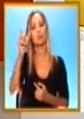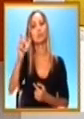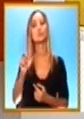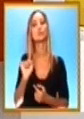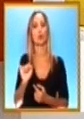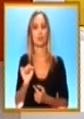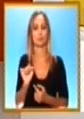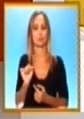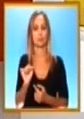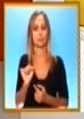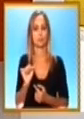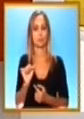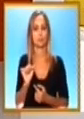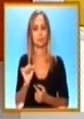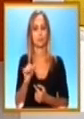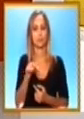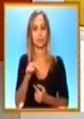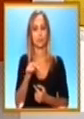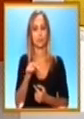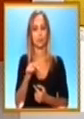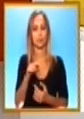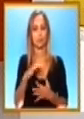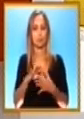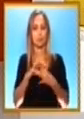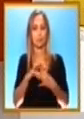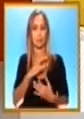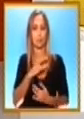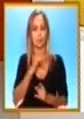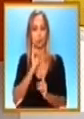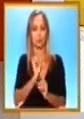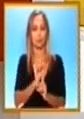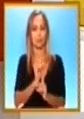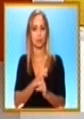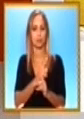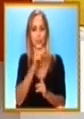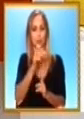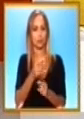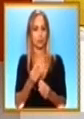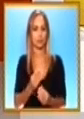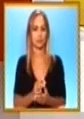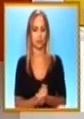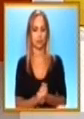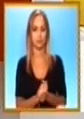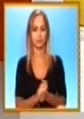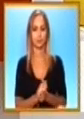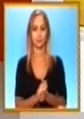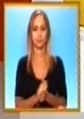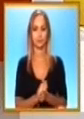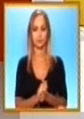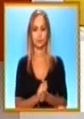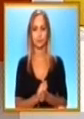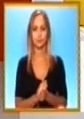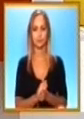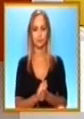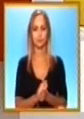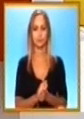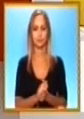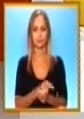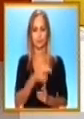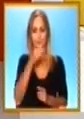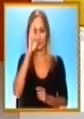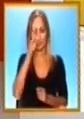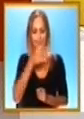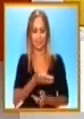é. Que foi isso que sempre me fez ter esta paixão pela flor. É inacreditável esta mulher. Tenho um amor assim. Ela